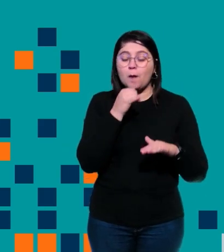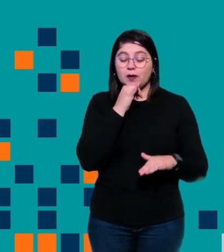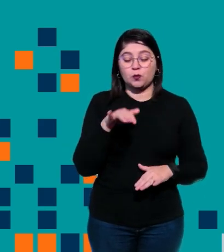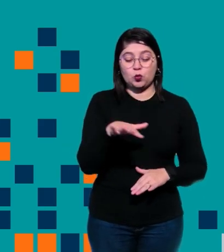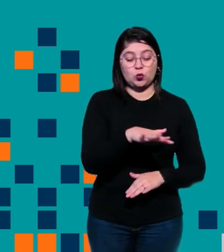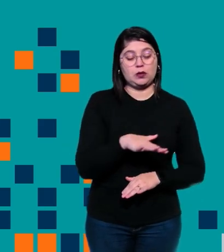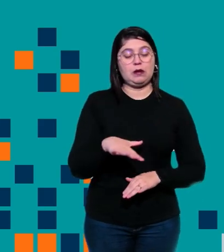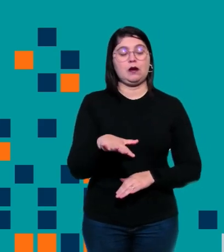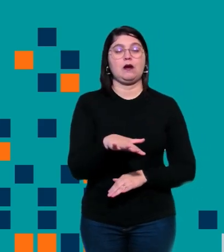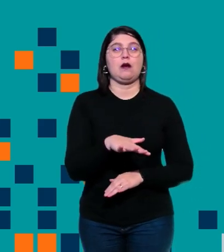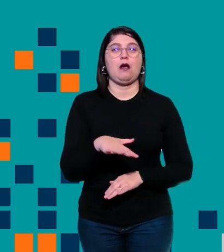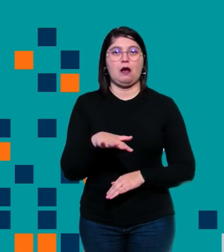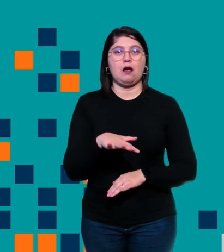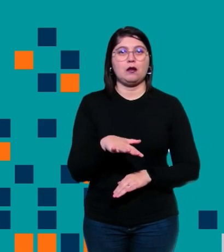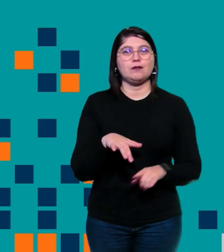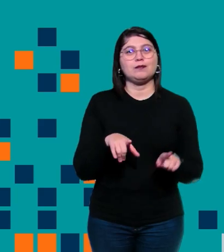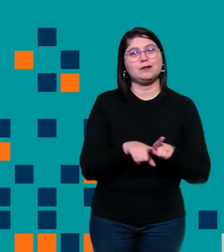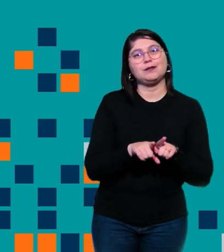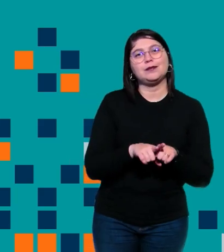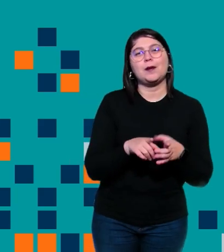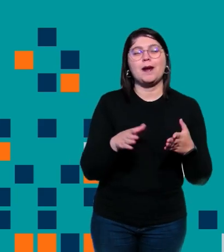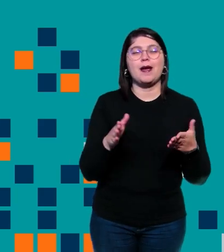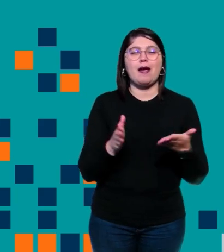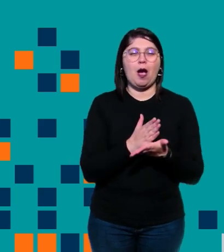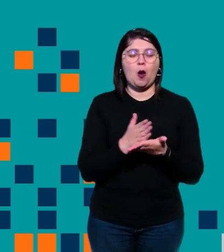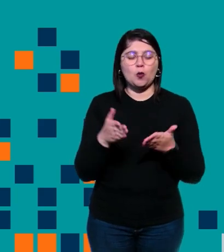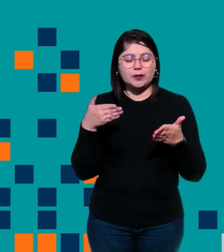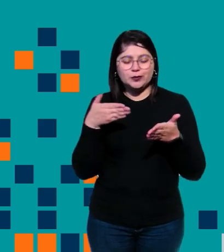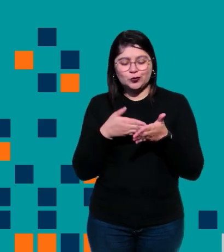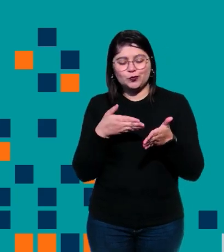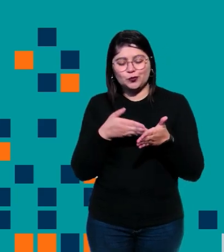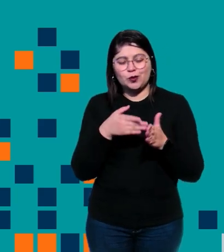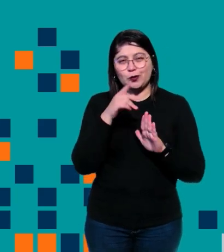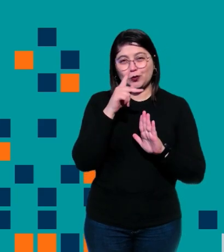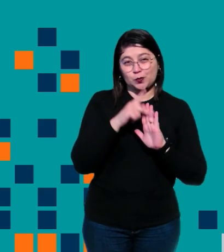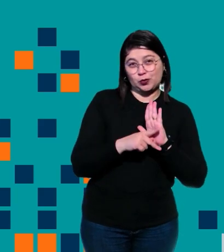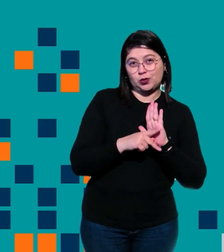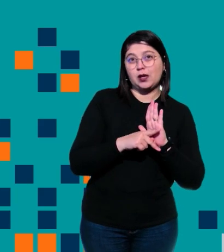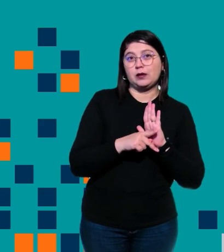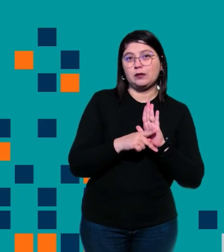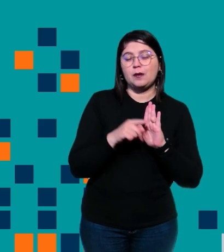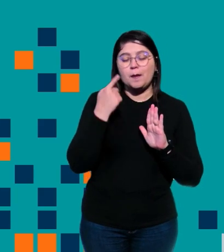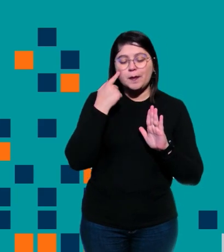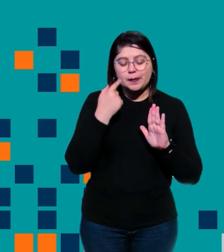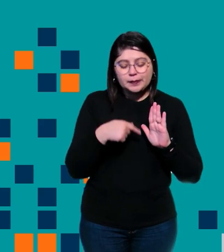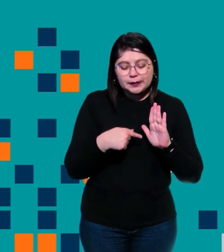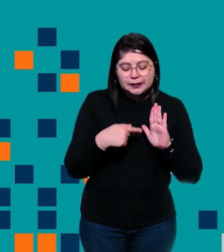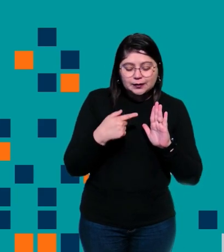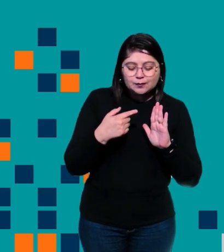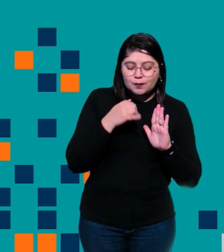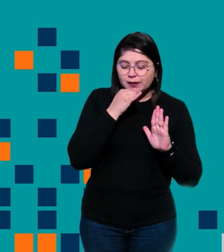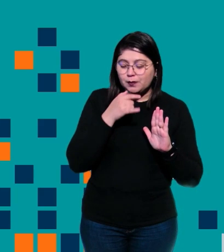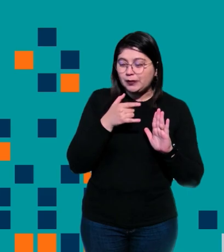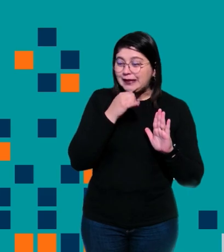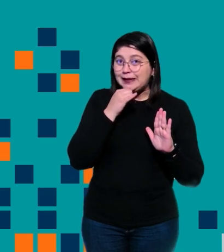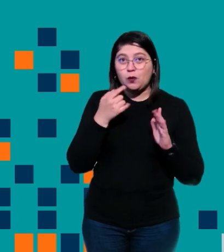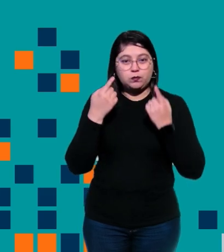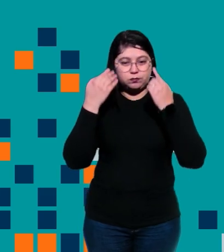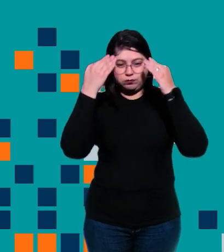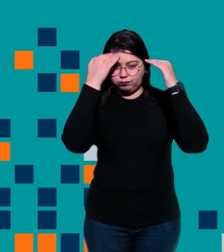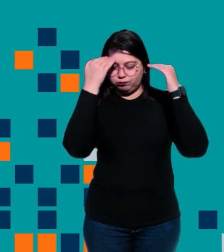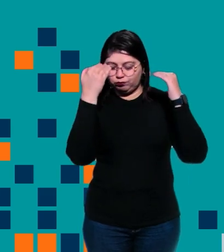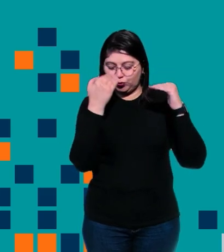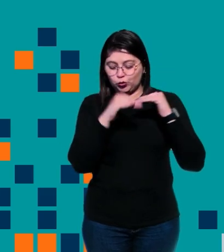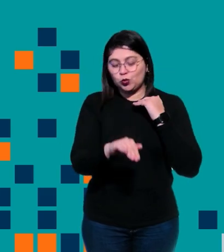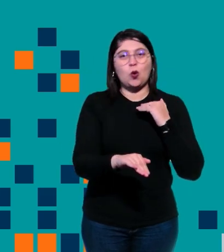e a dificuldade do projeto é que diz, na verdade, como tem que ser, né? Se você vai contra isso, acaba